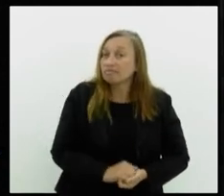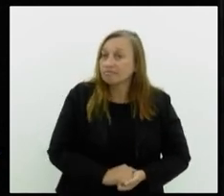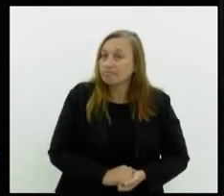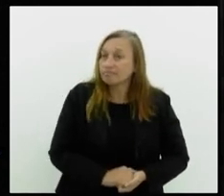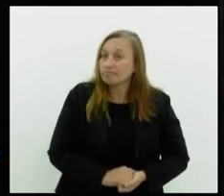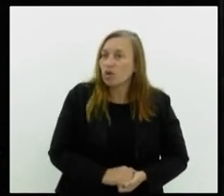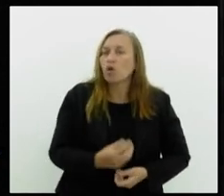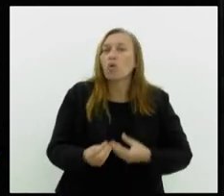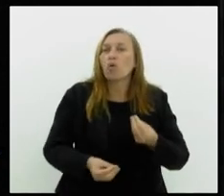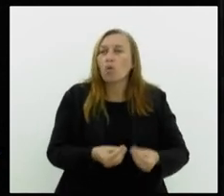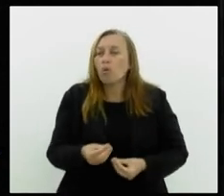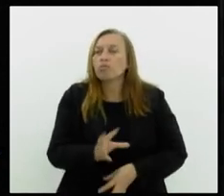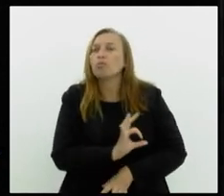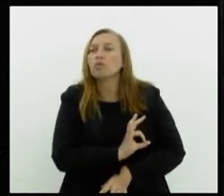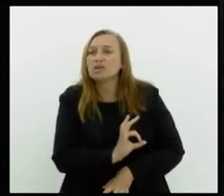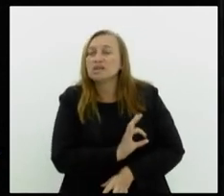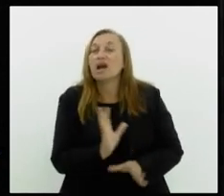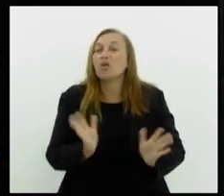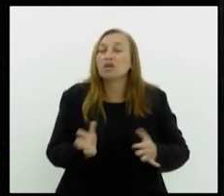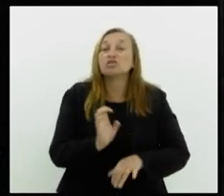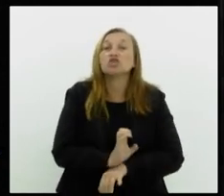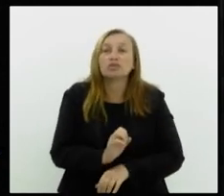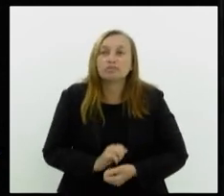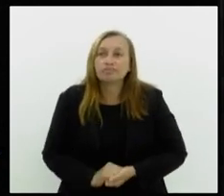Como é que ficam os policiais agora do estado?